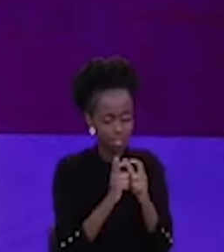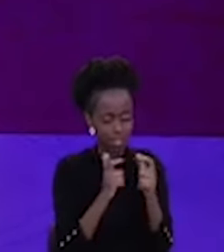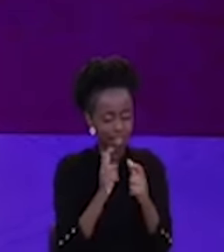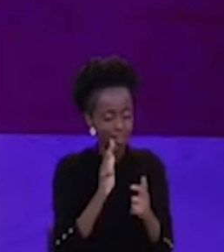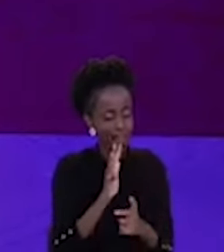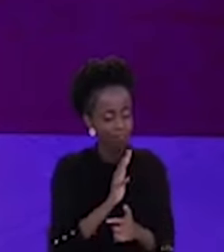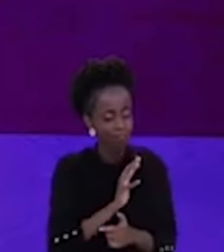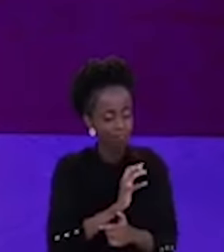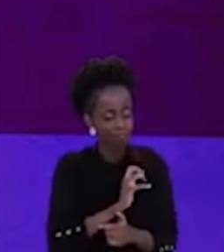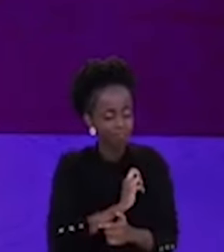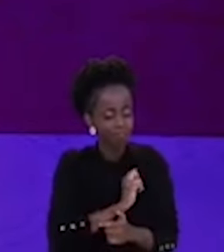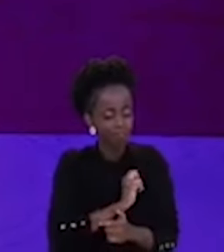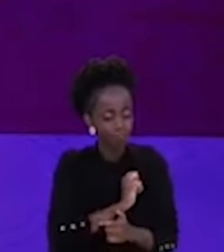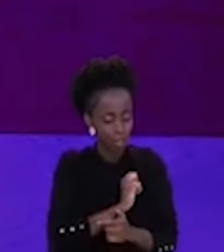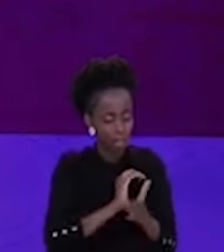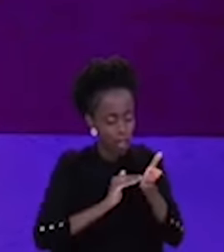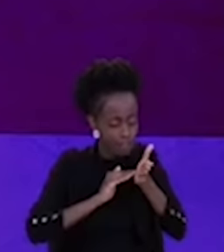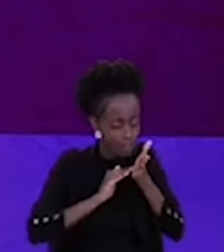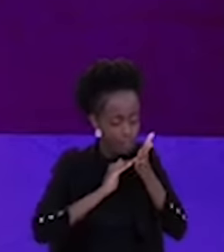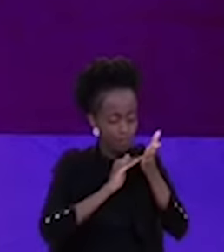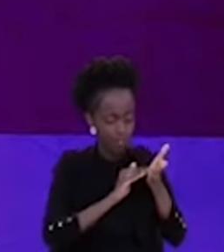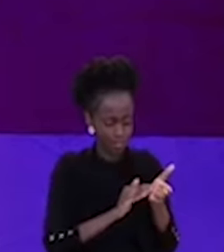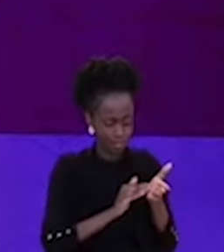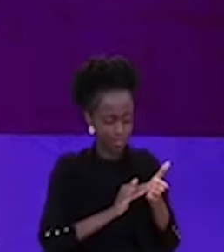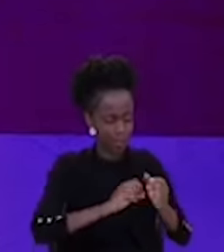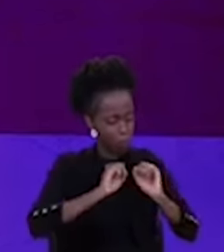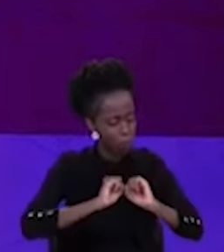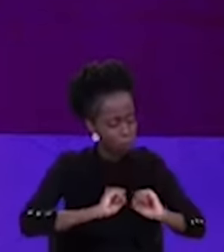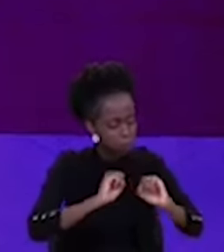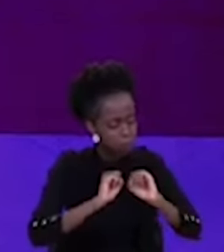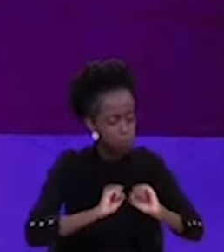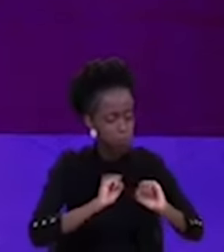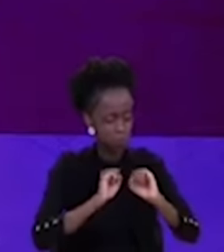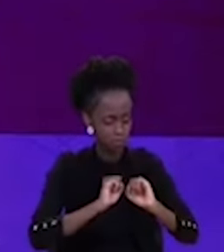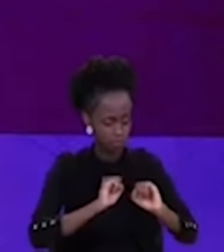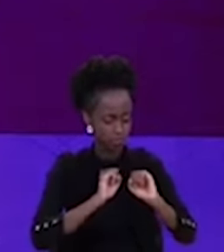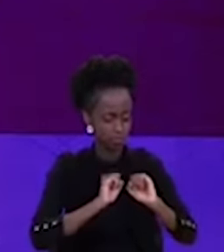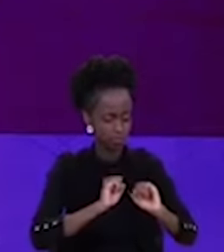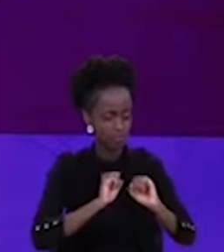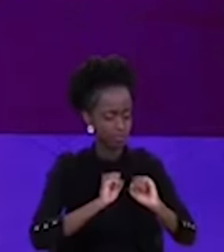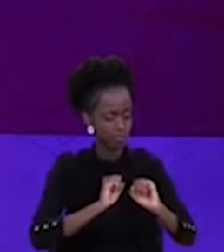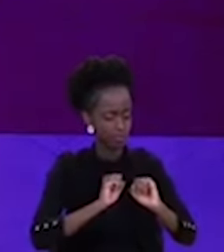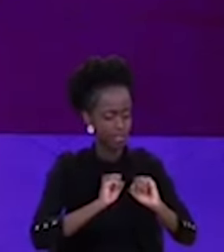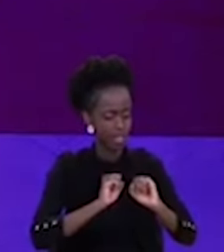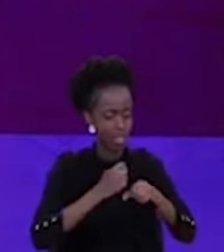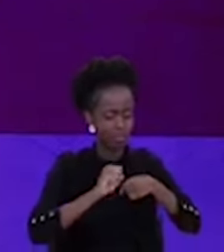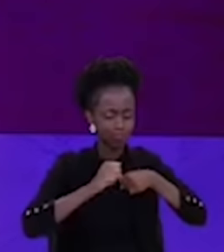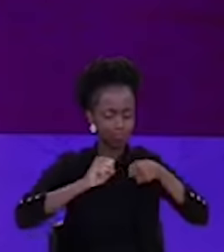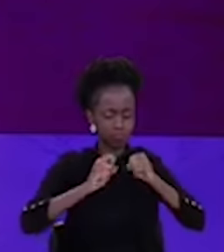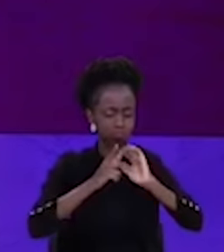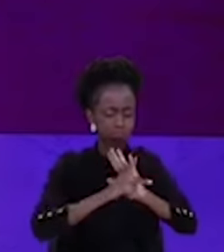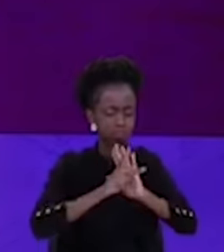amor, é a fidelidade, é o poder, é a grandeza do nosso